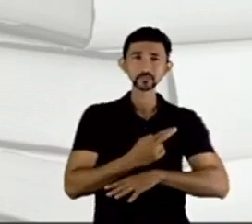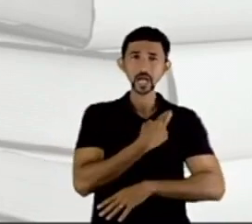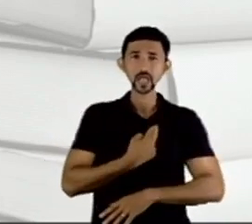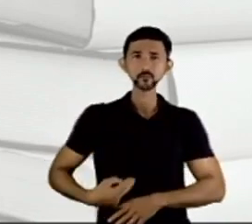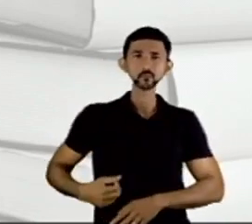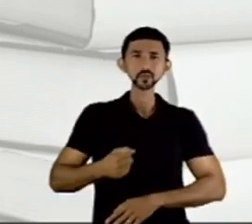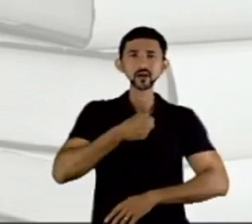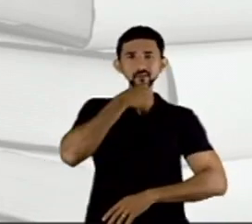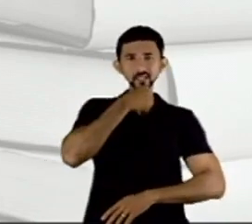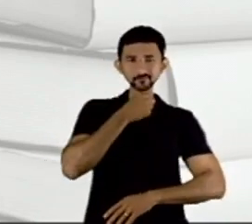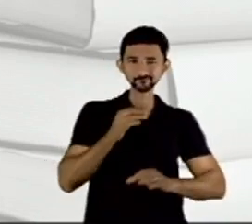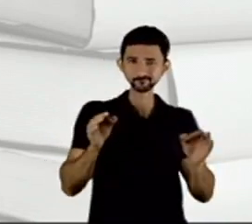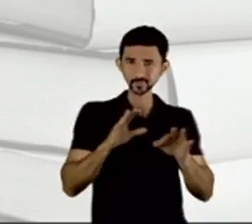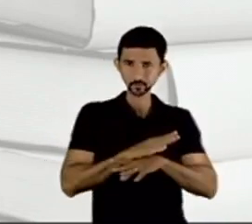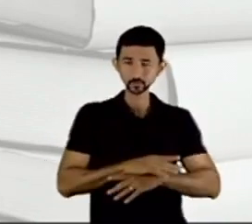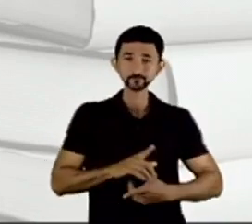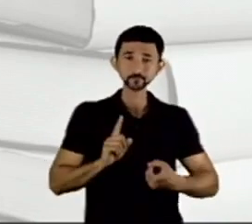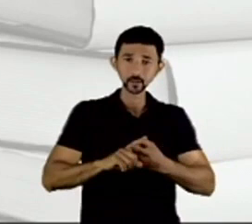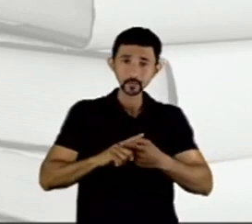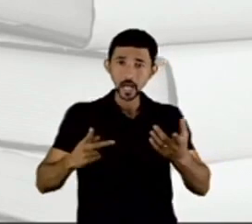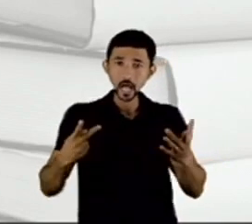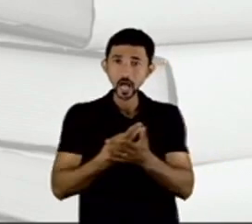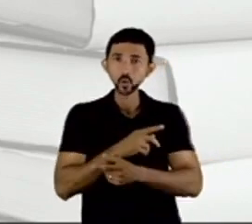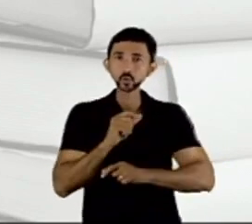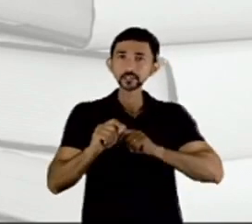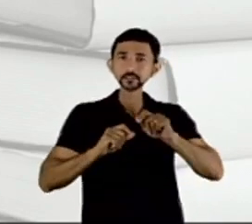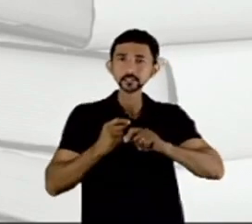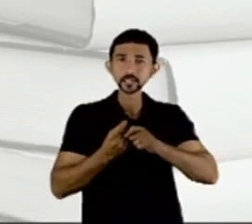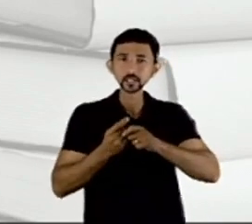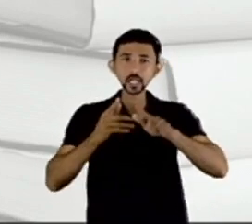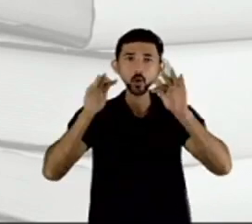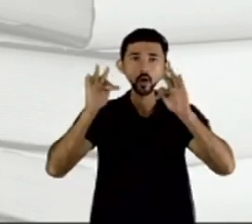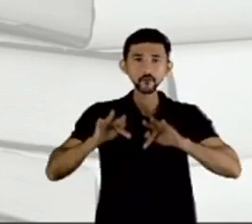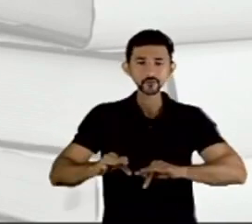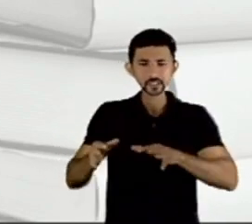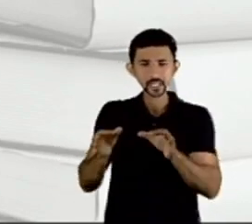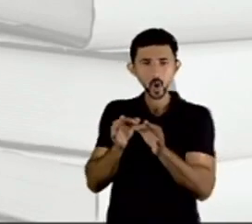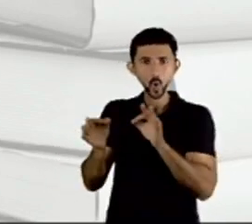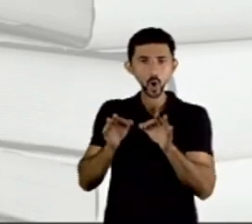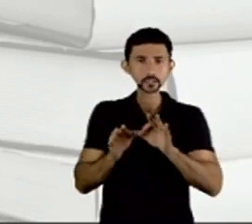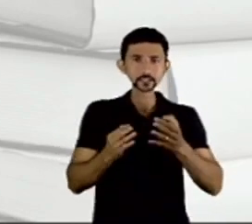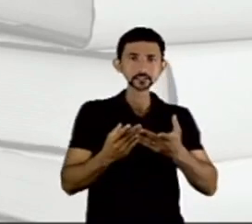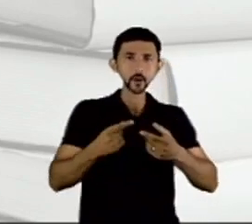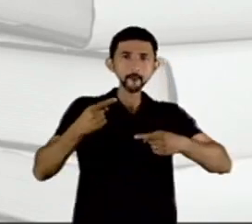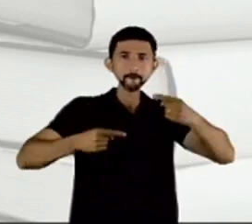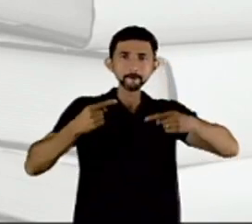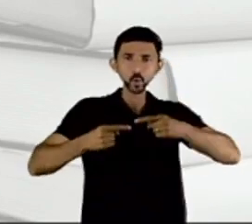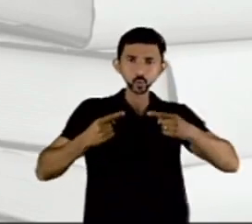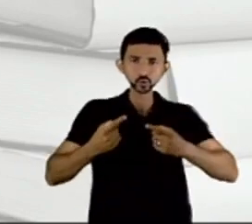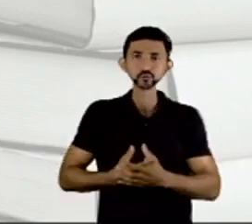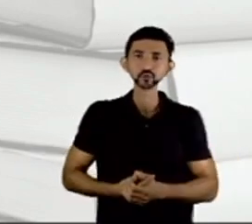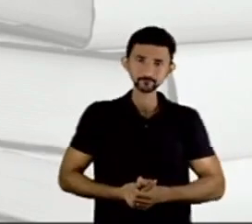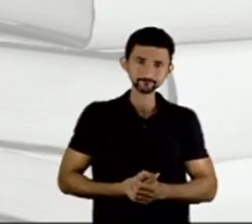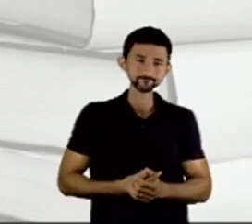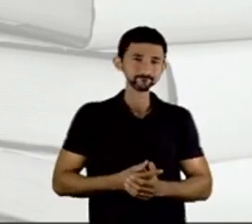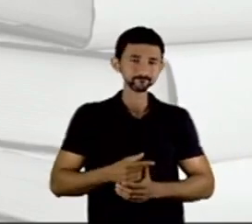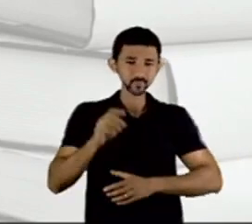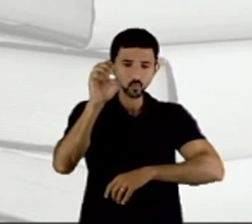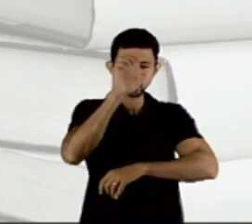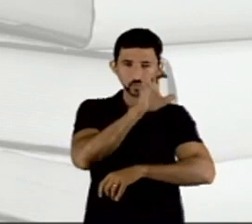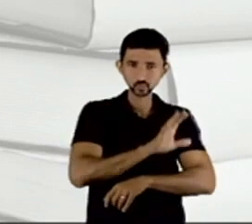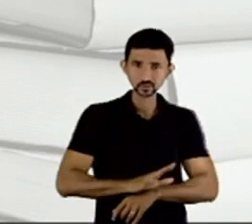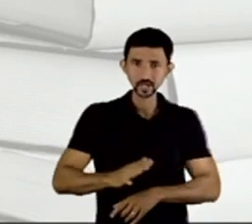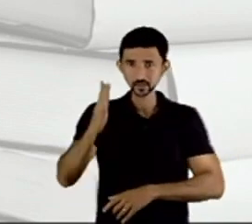E, mais do que isso, foi o acontecimento que também deu fim às articulações políticas entre as oligarquias regionais do Brasil,